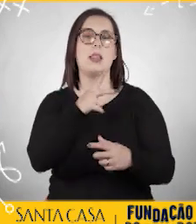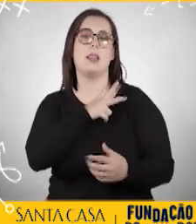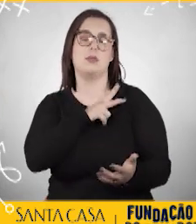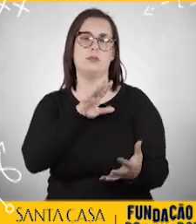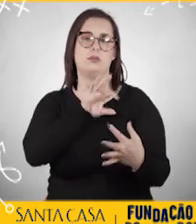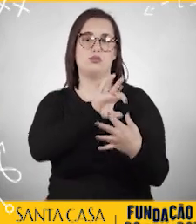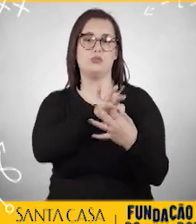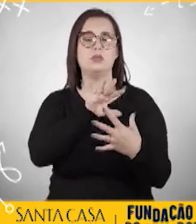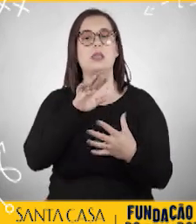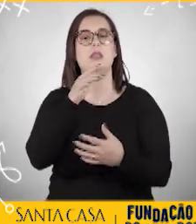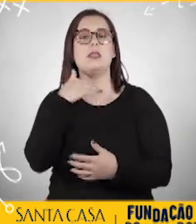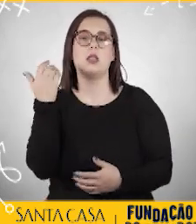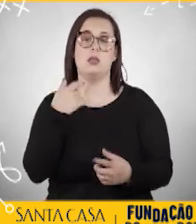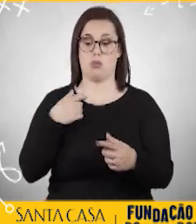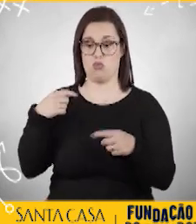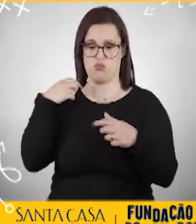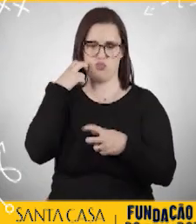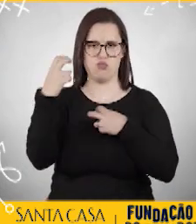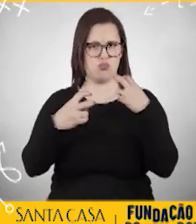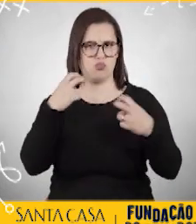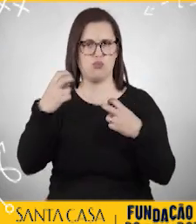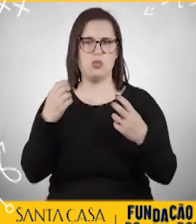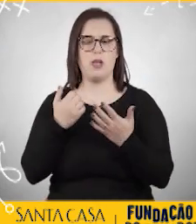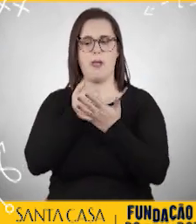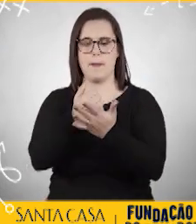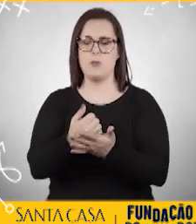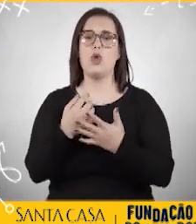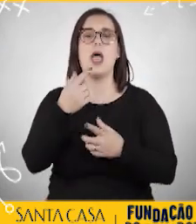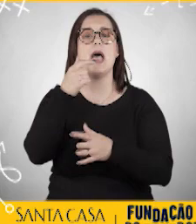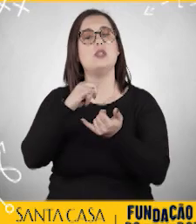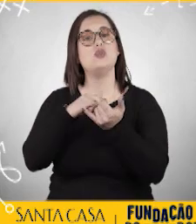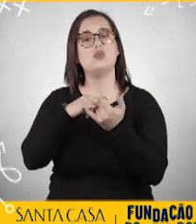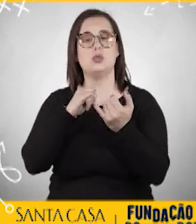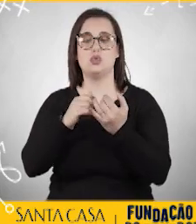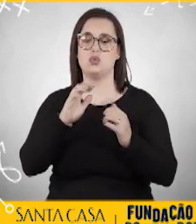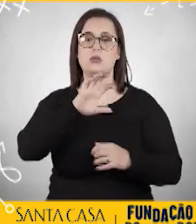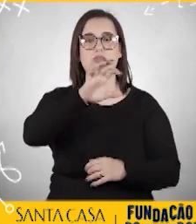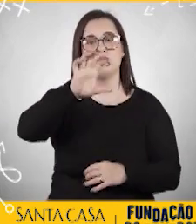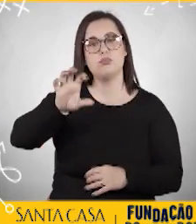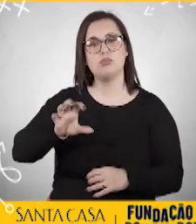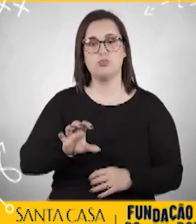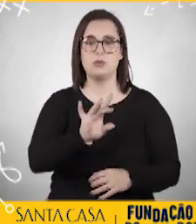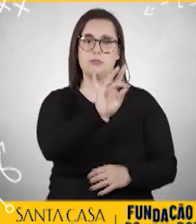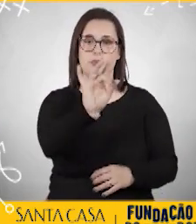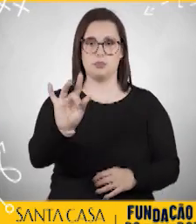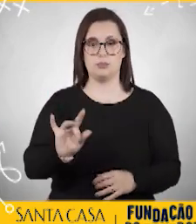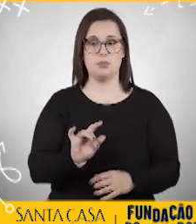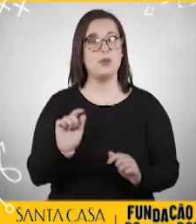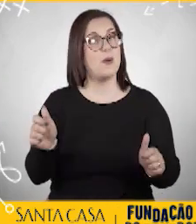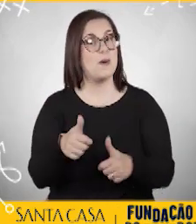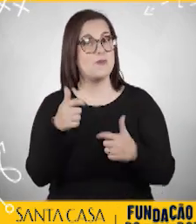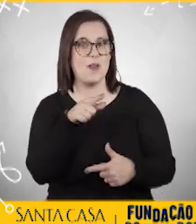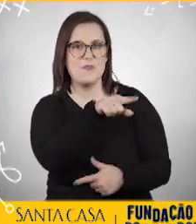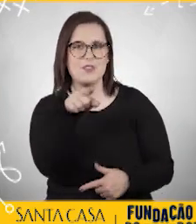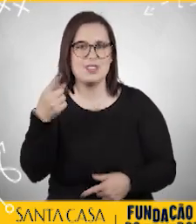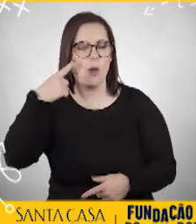ao Talento. A Fundação de Futebol saiu à estrada e foi dar um importante apoio às associações distritais regionais. O melhor